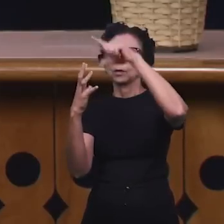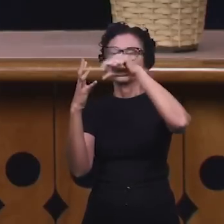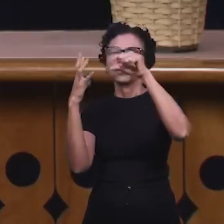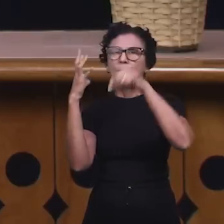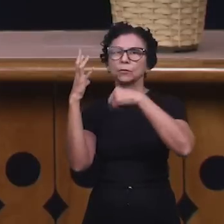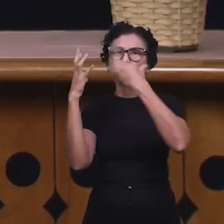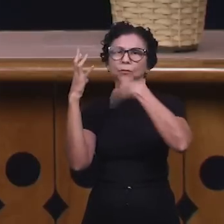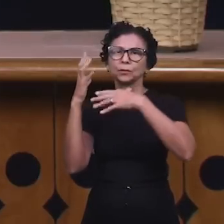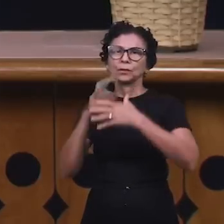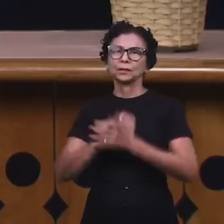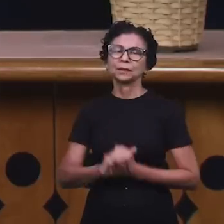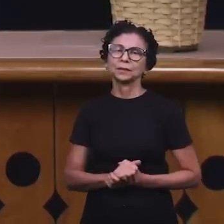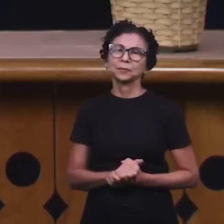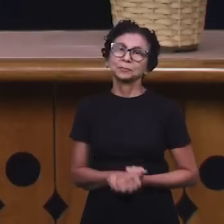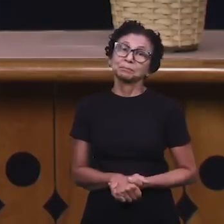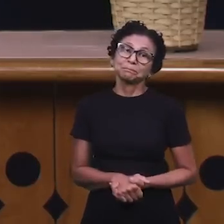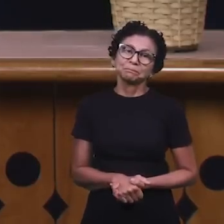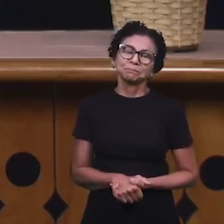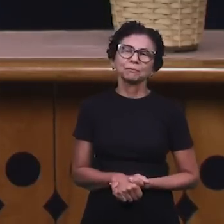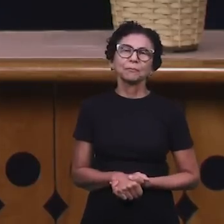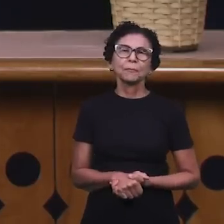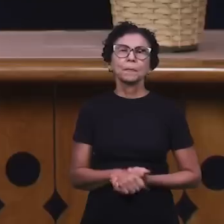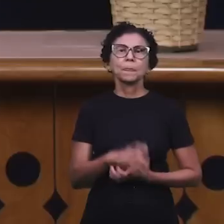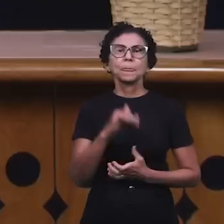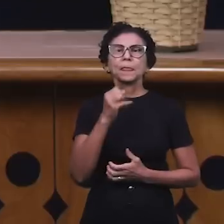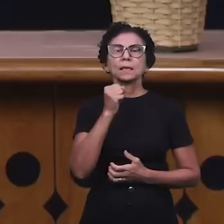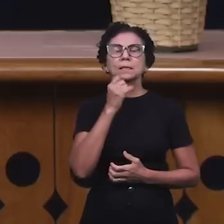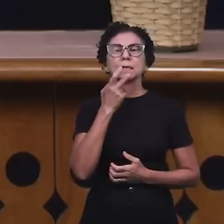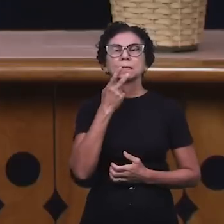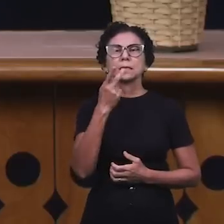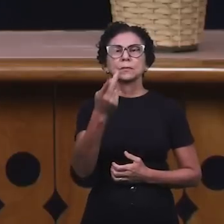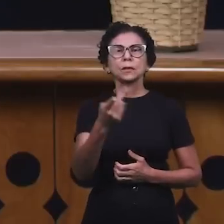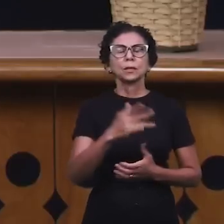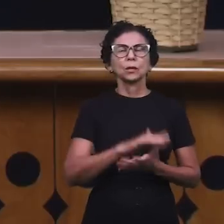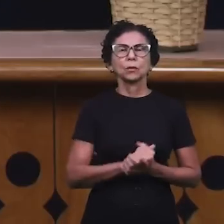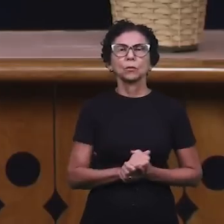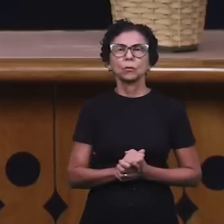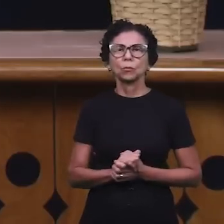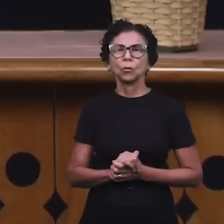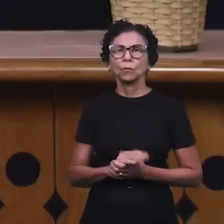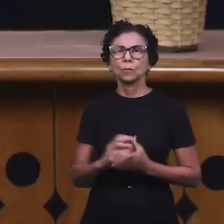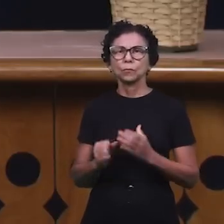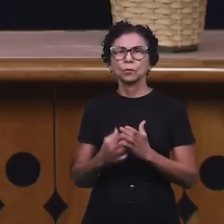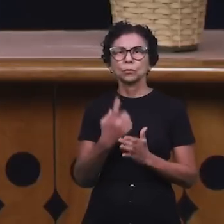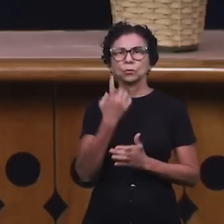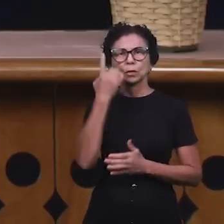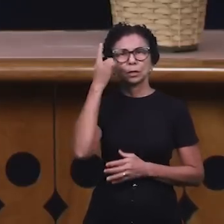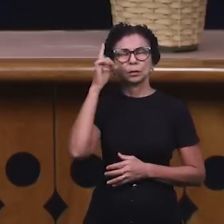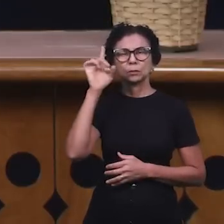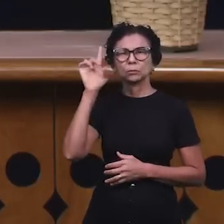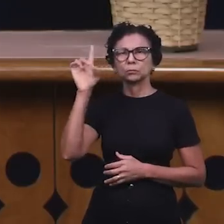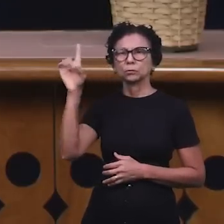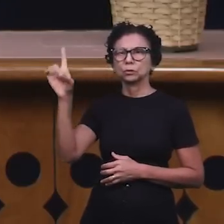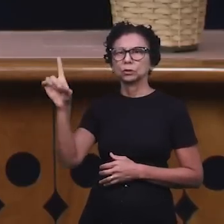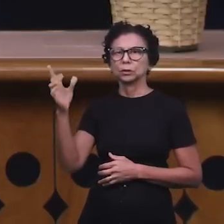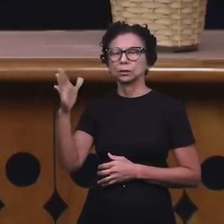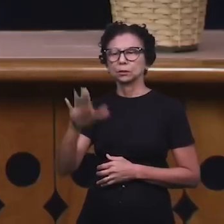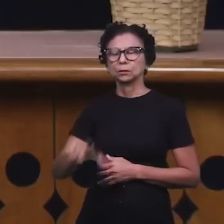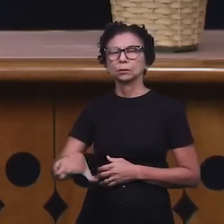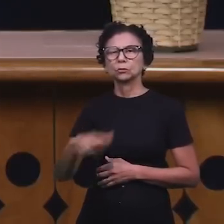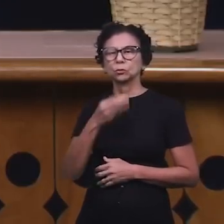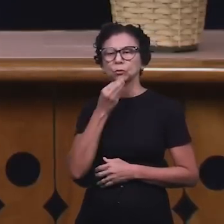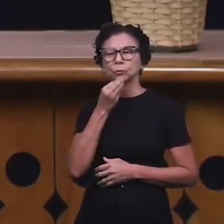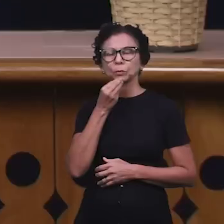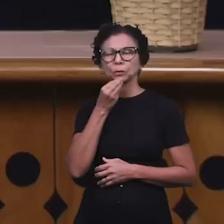poderia nascer uma terra num só dia? Criaria eu e não geraria, mas Sião já está de parto, já está dando à luz a seus filhos. Então a